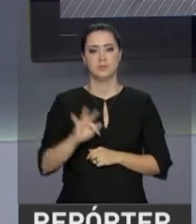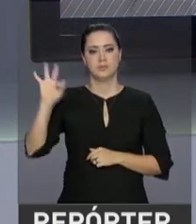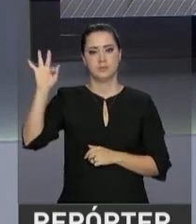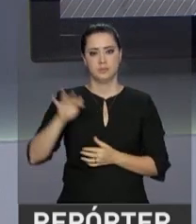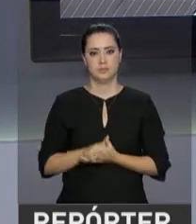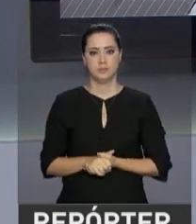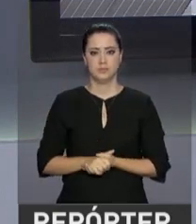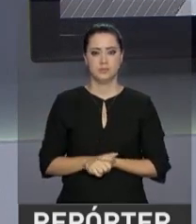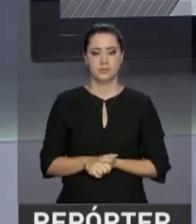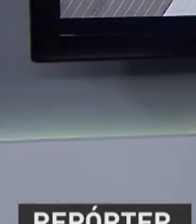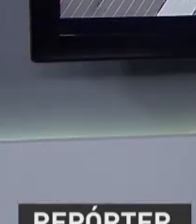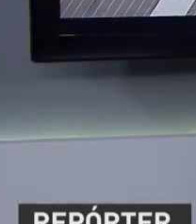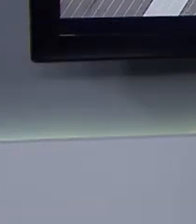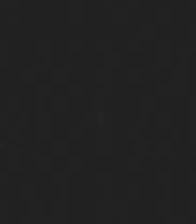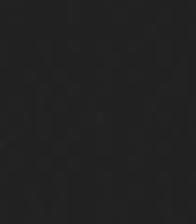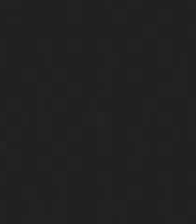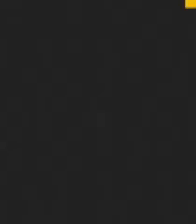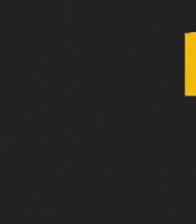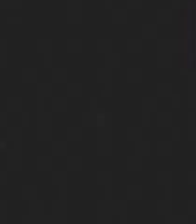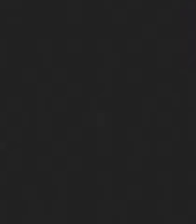do governo federal